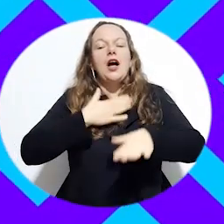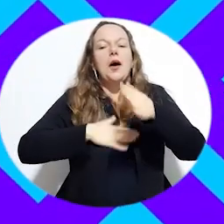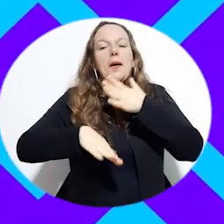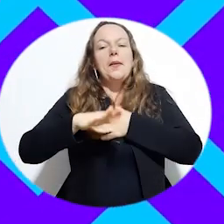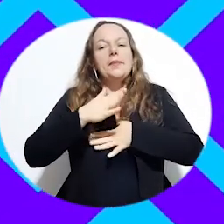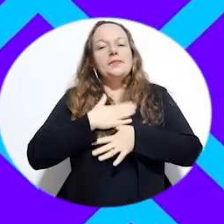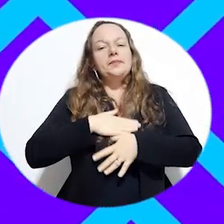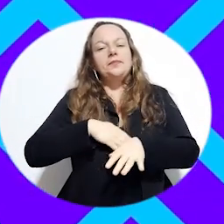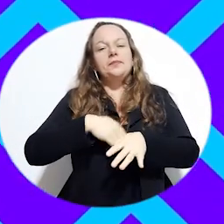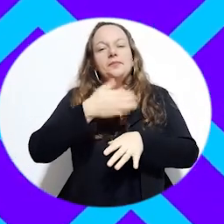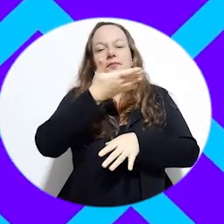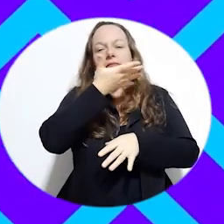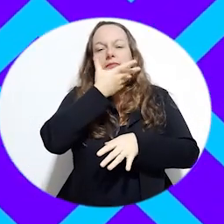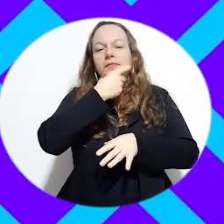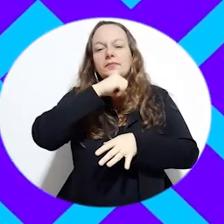Pai